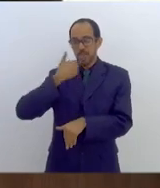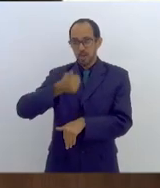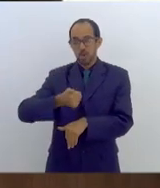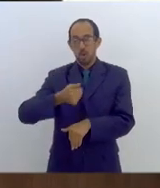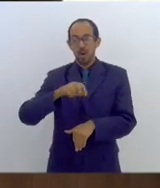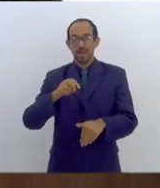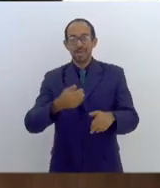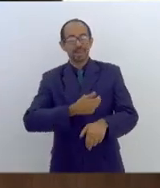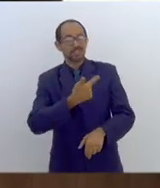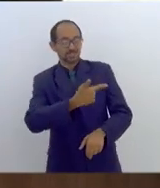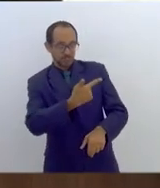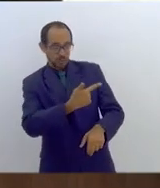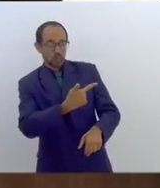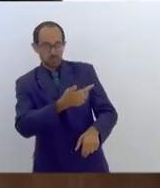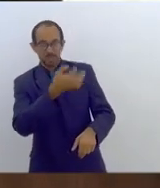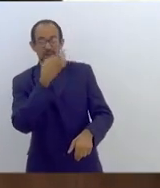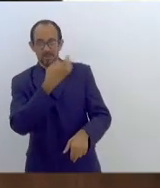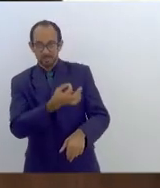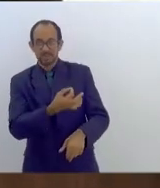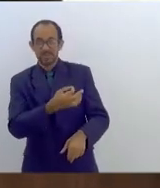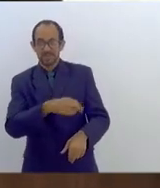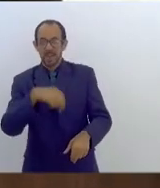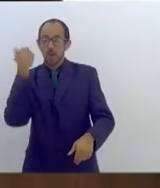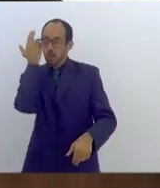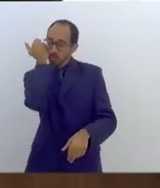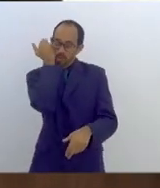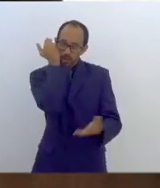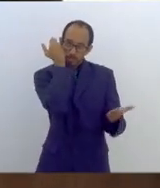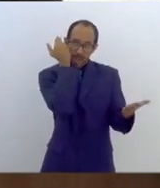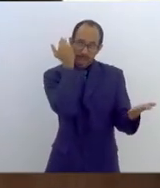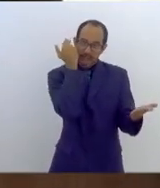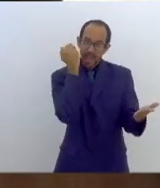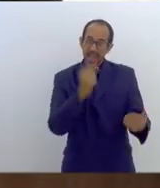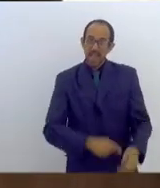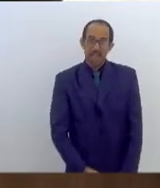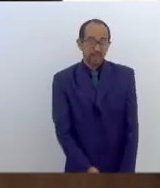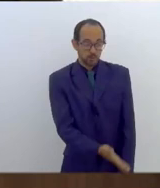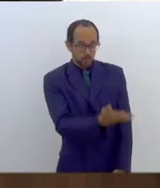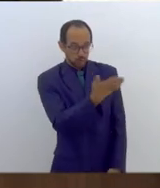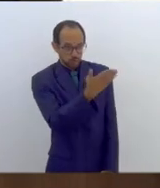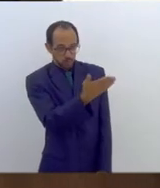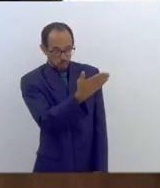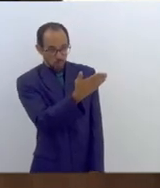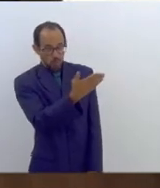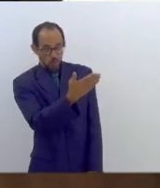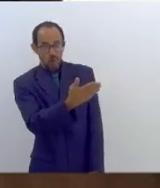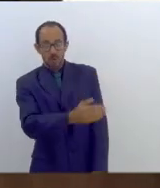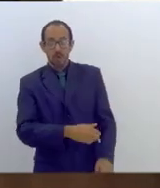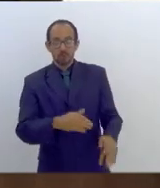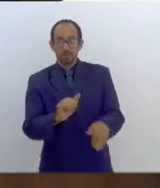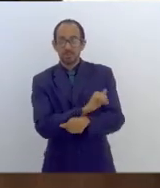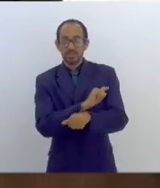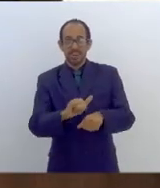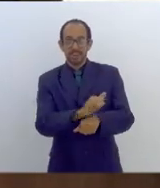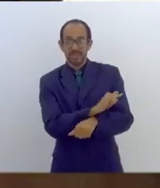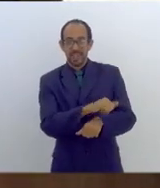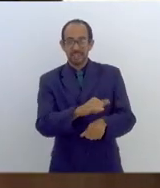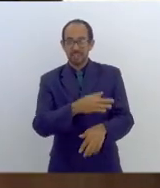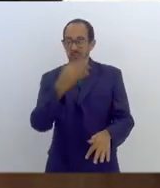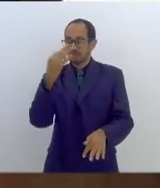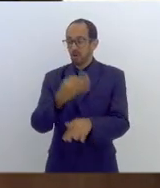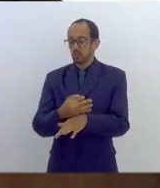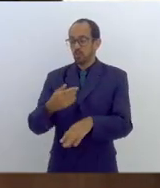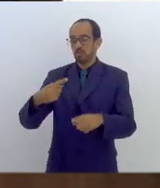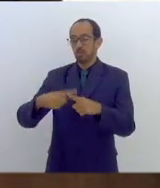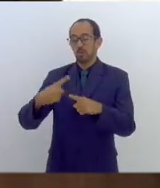E agora, a segunda hipótese, deputado Eliomar, é que Vossa Excelência estrategicamente não foi, porque o